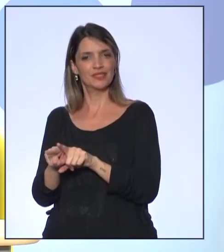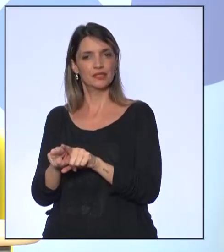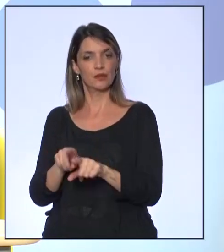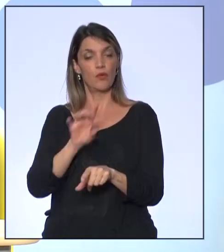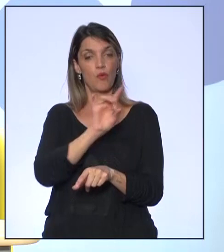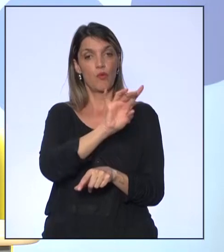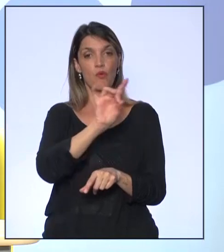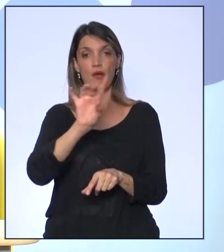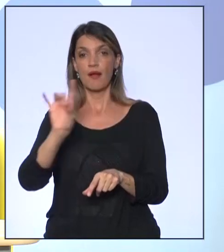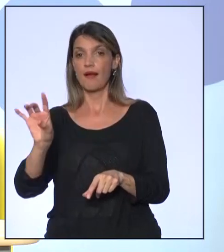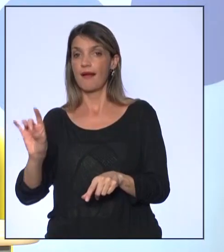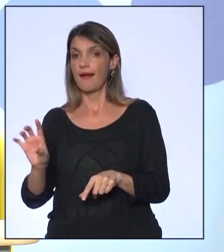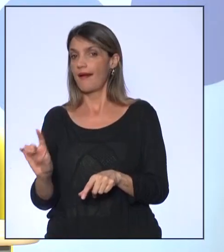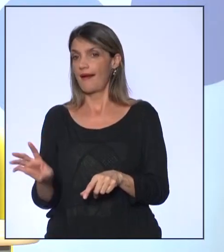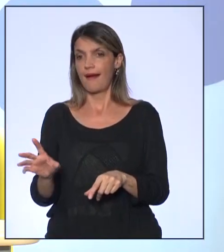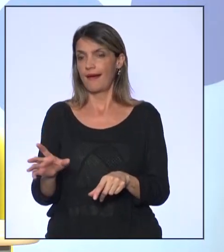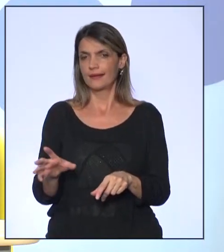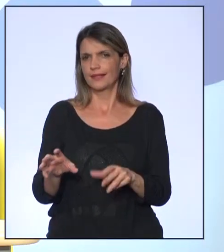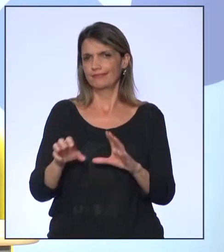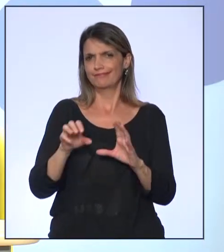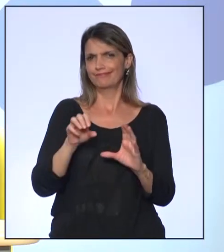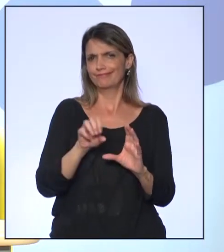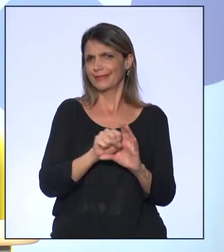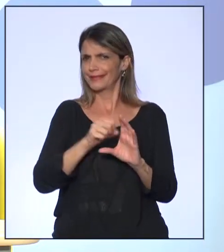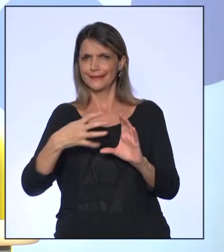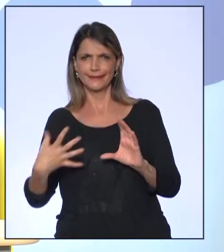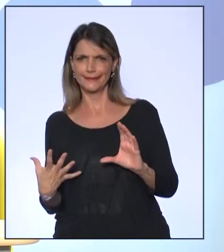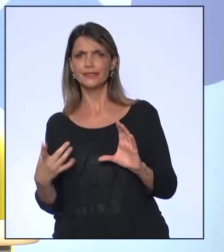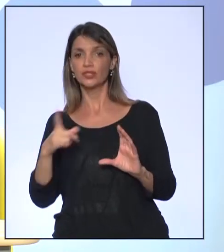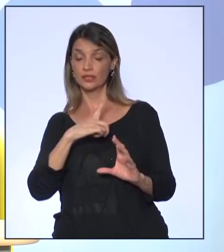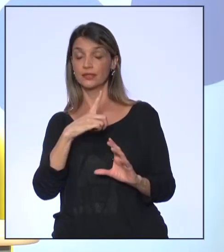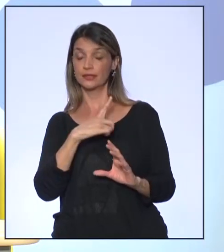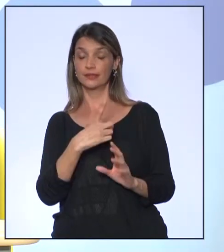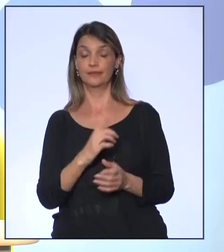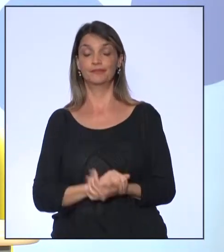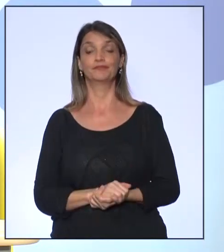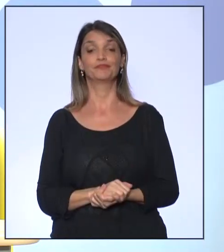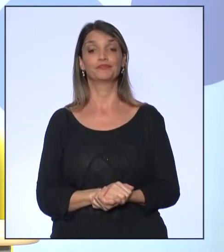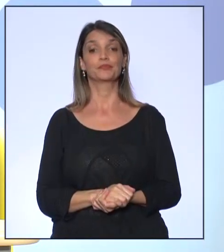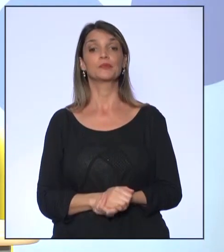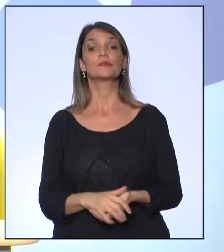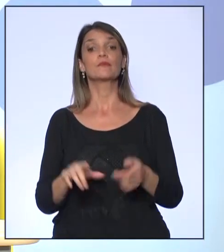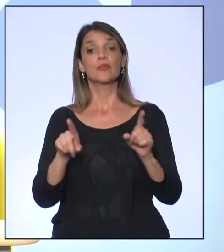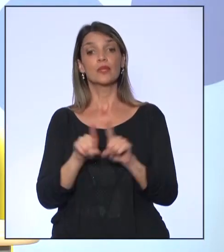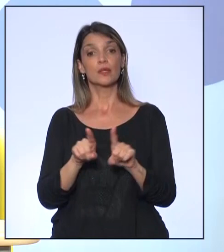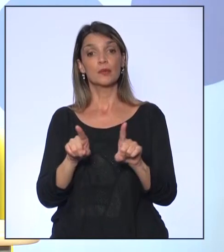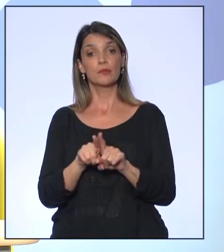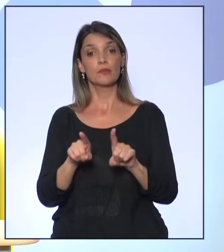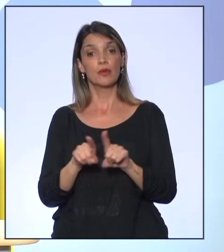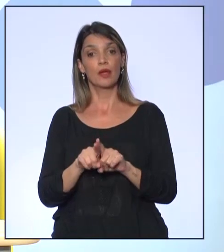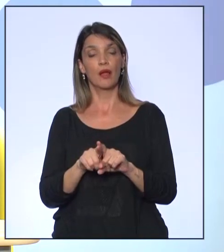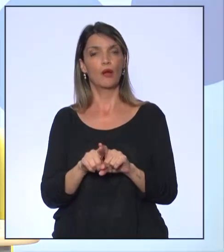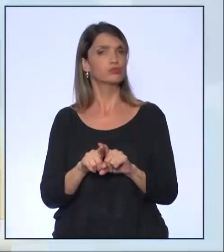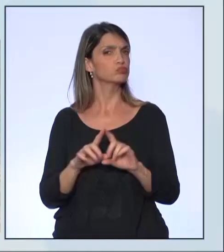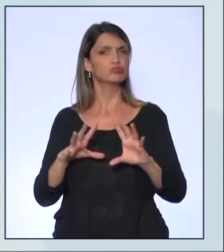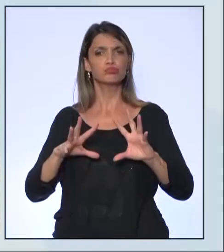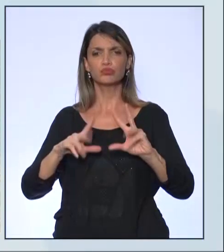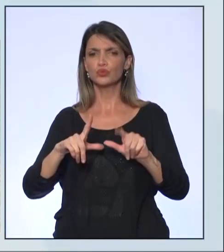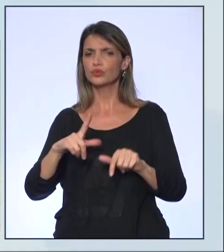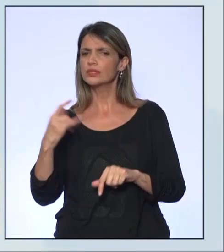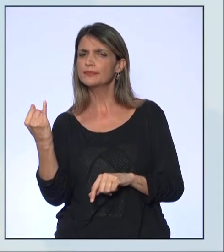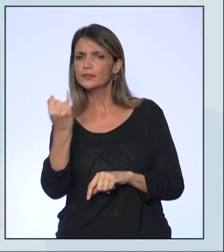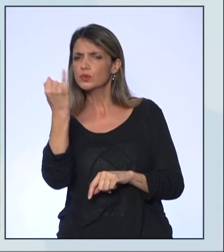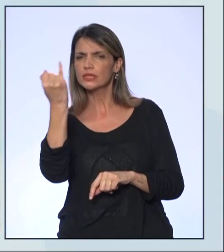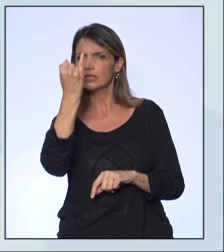então, colocando aí suas próprias características. Tá? Outra coisa aqui, né? Olha só. Tudo aquilo que possui